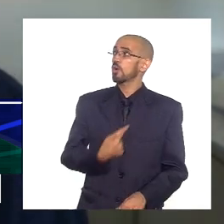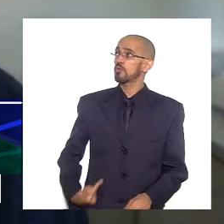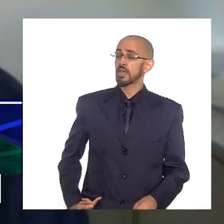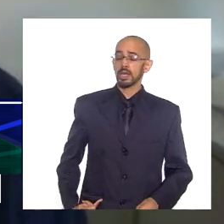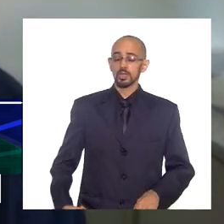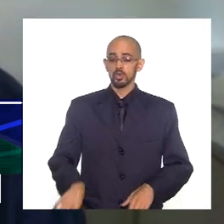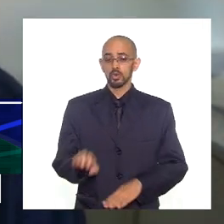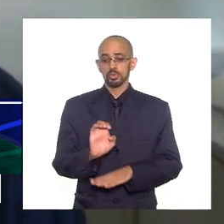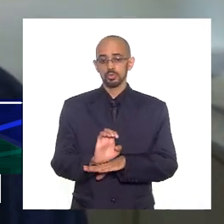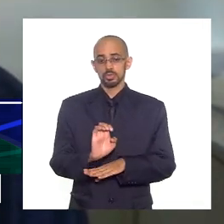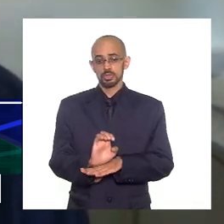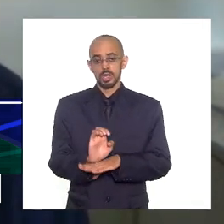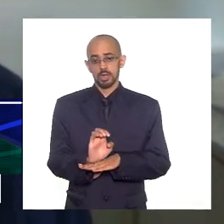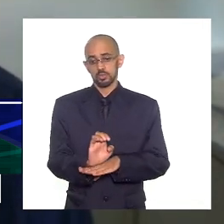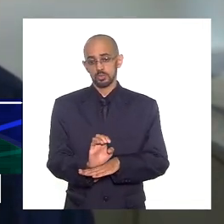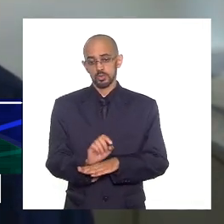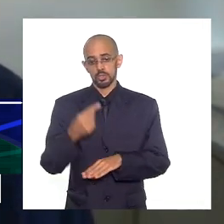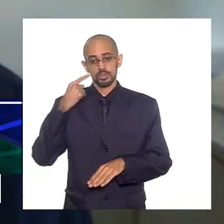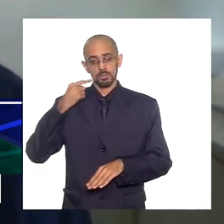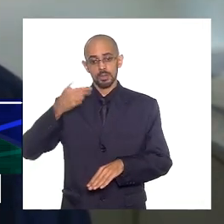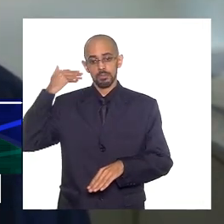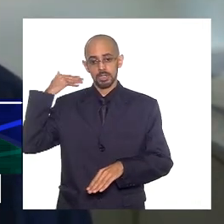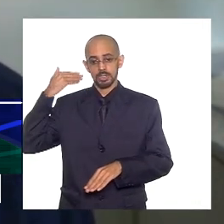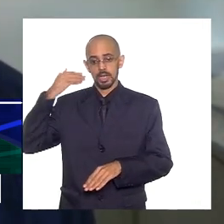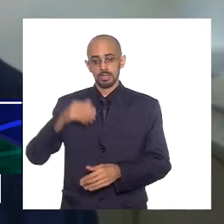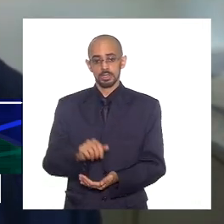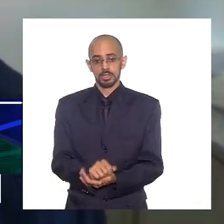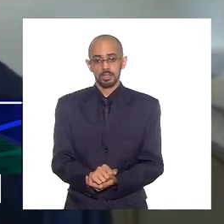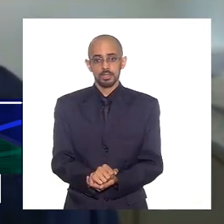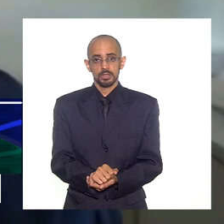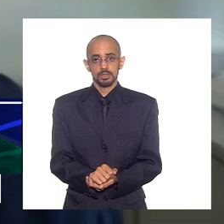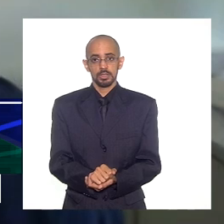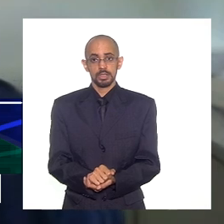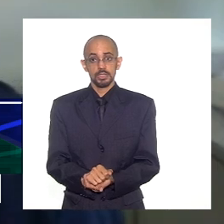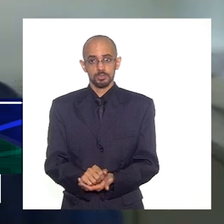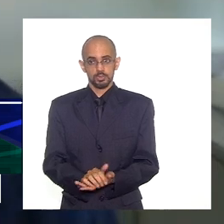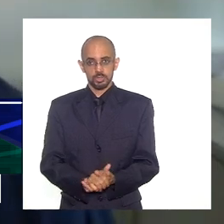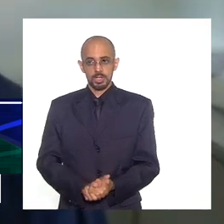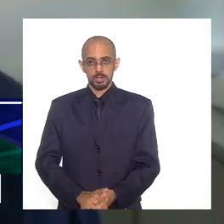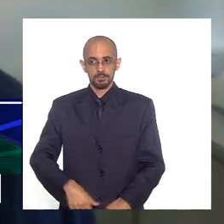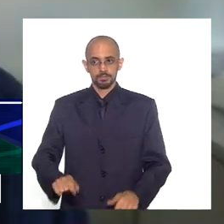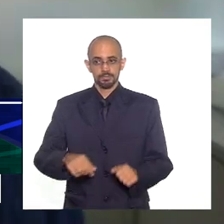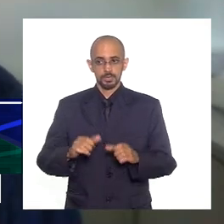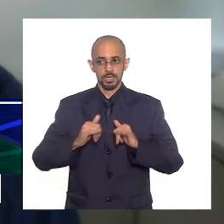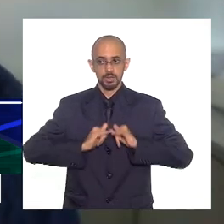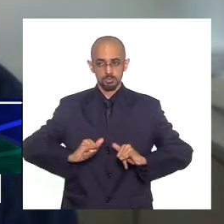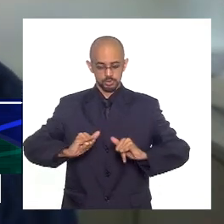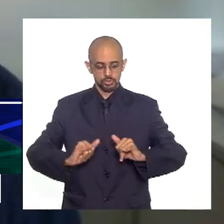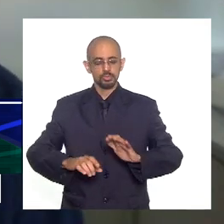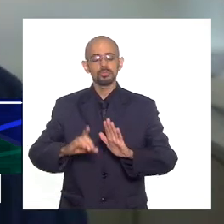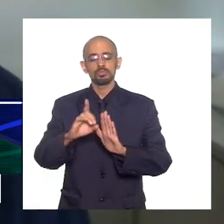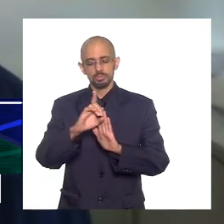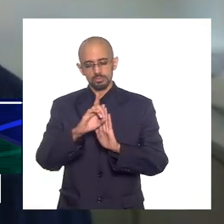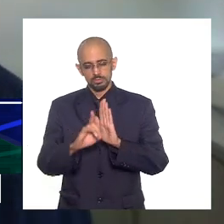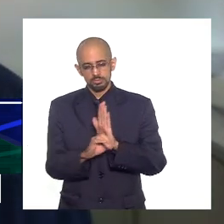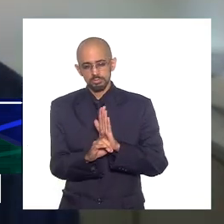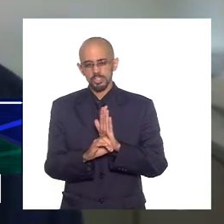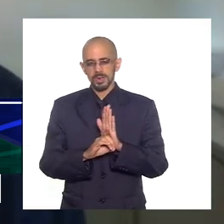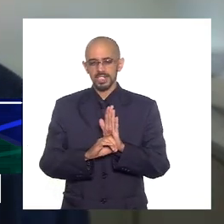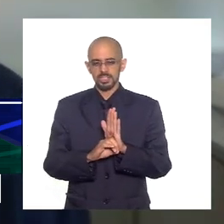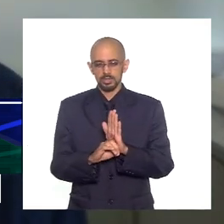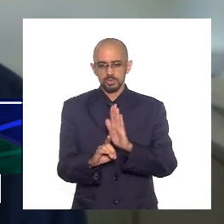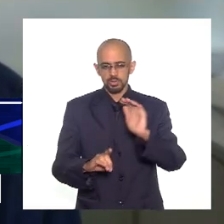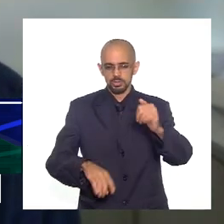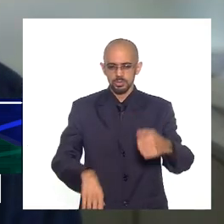estado, a semana passada, emitiu um decreto ampliando a margem dos consignados